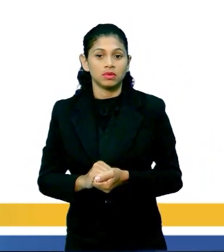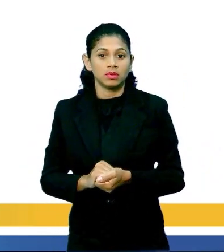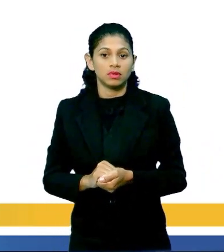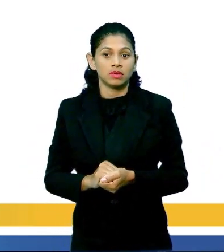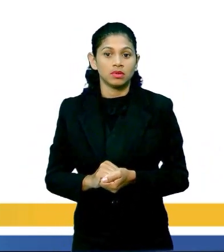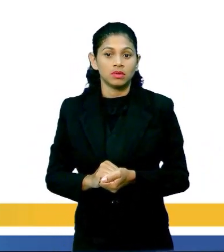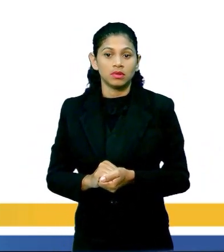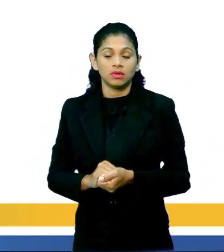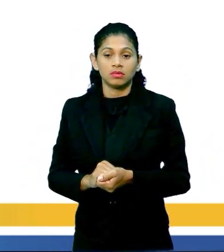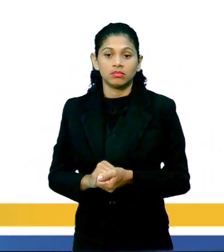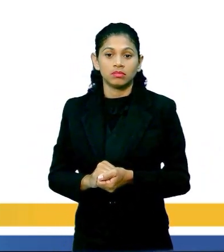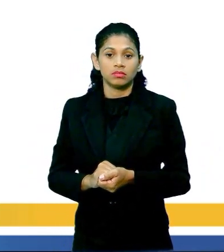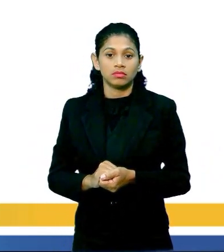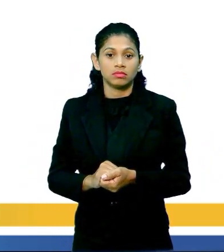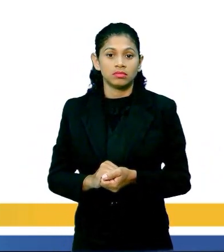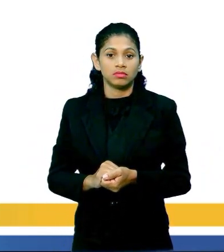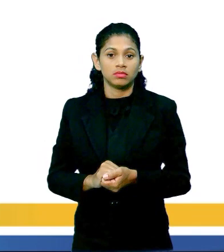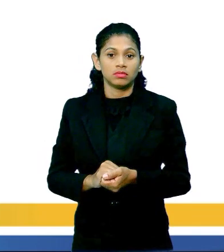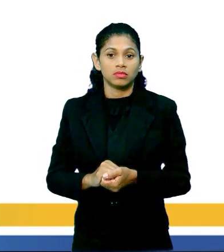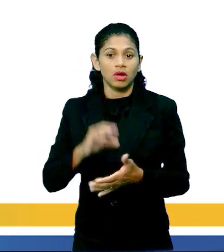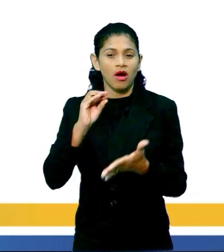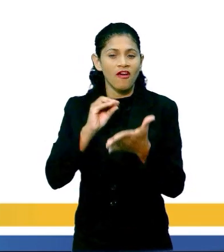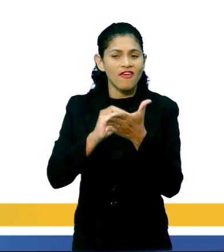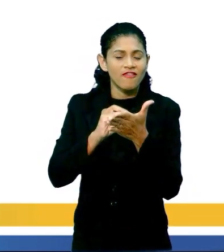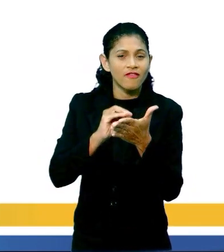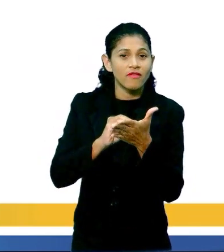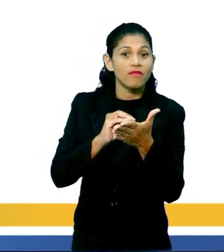saneamento básico. Seria essa a nossa resposta?